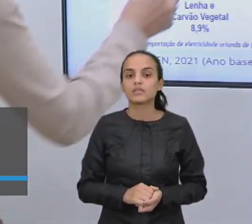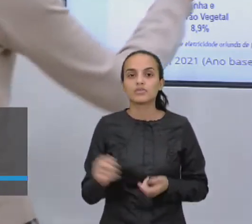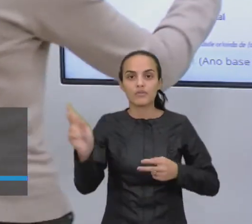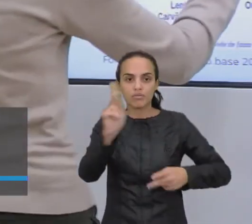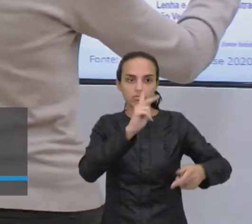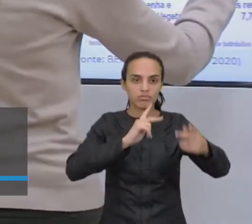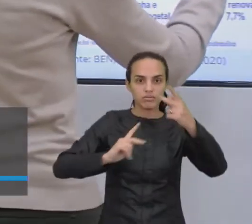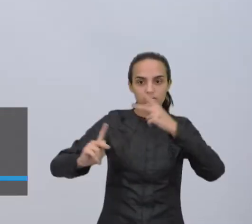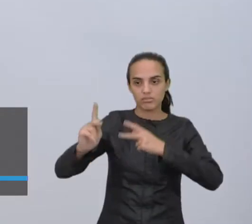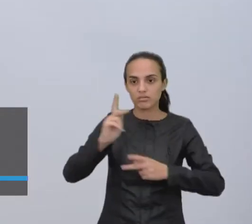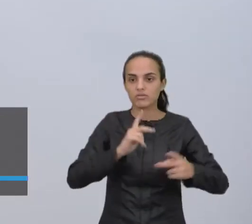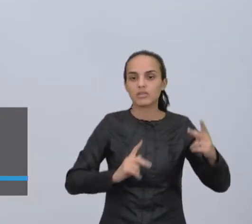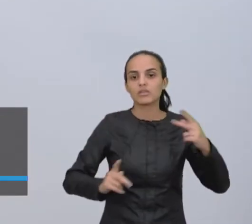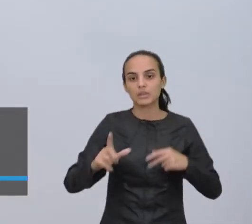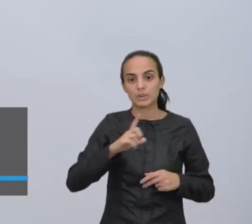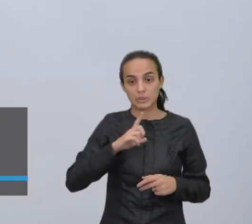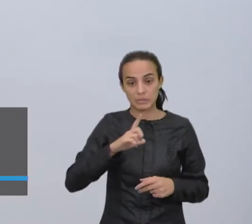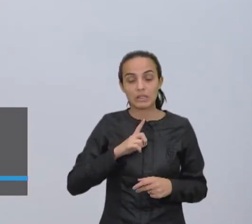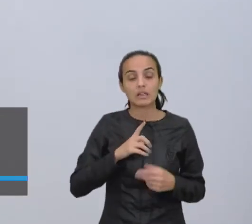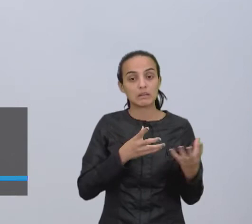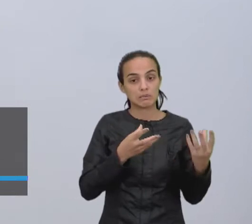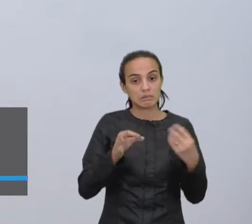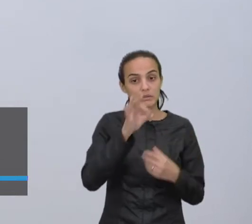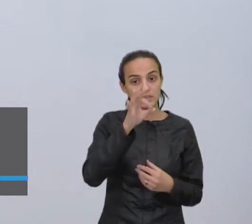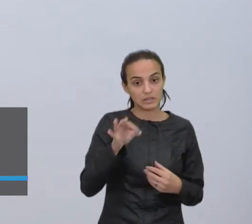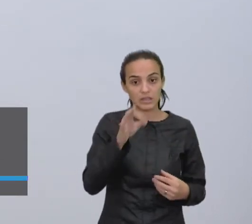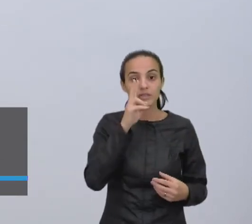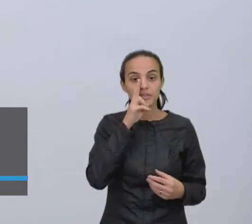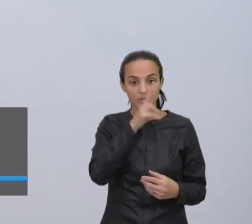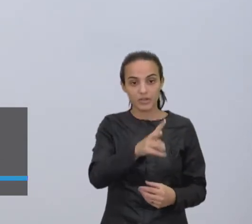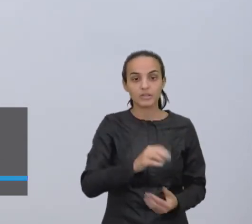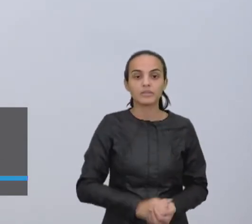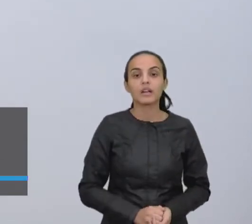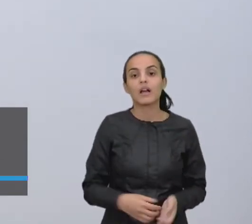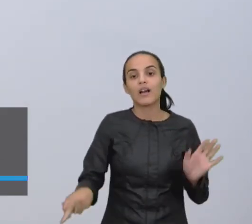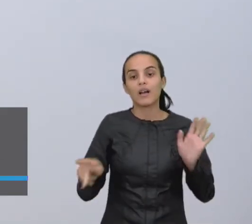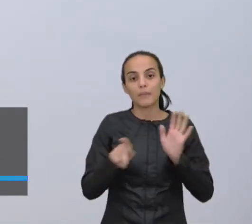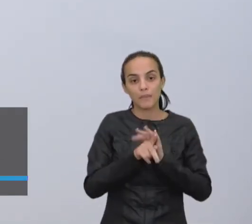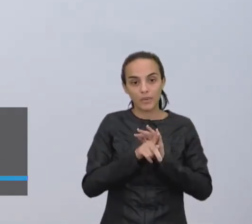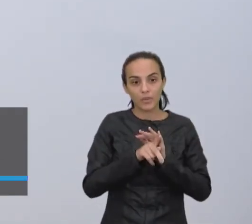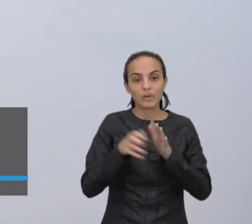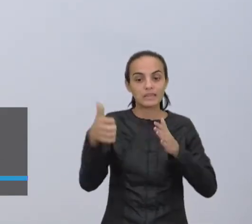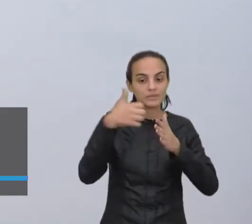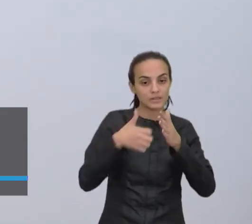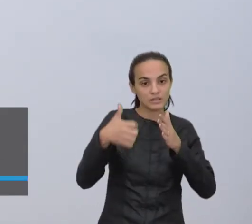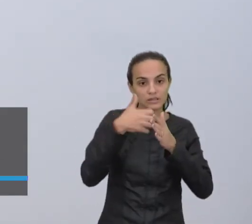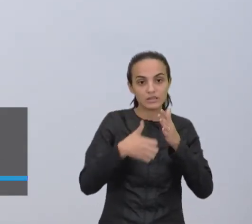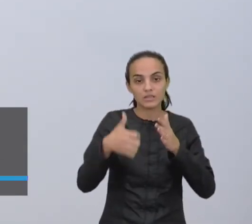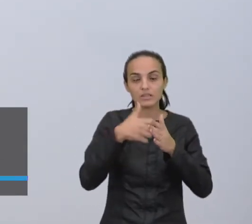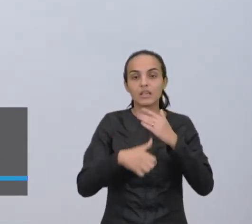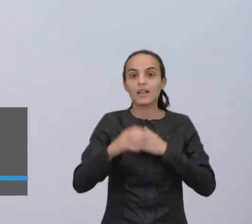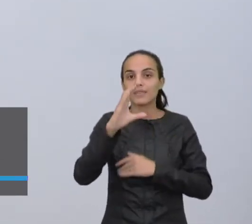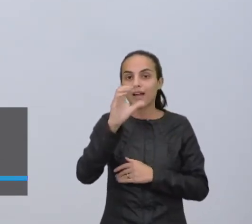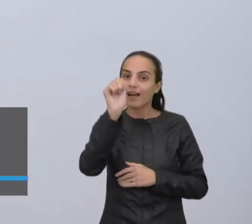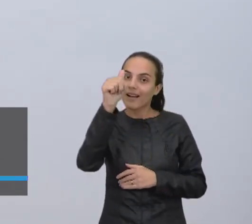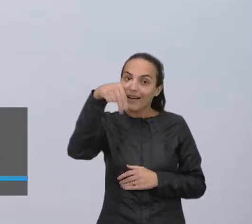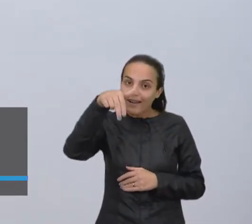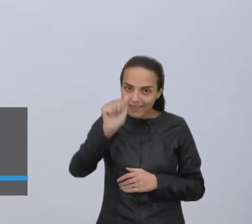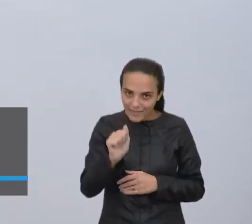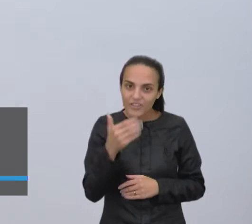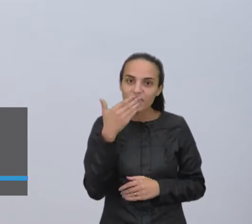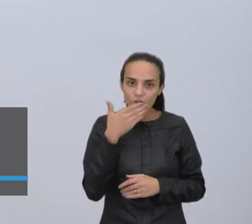hidrelétricas, né? A gente tem uma grande porcentagem. A própria indústria, né, da cana-de-açúcar, então a gente